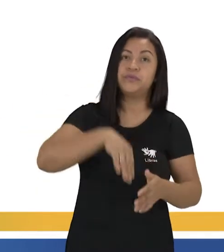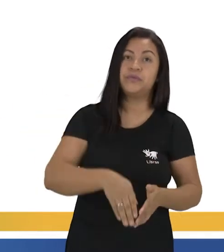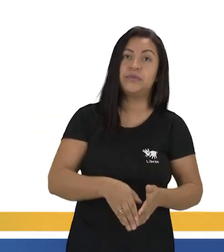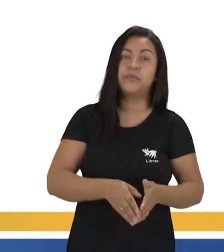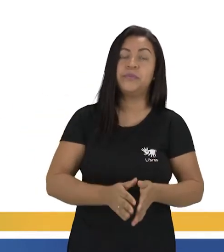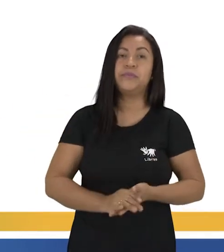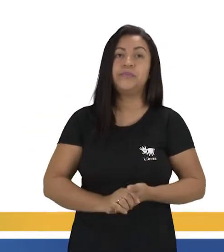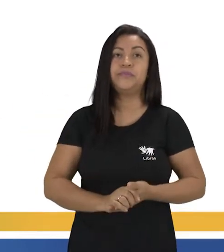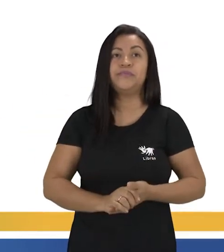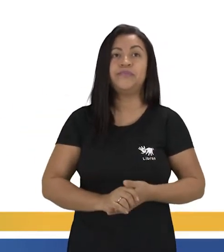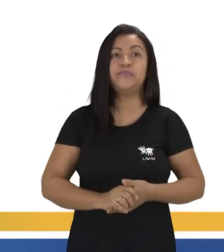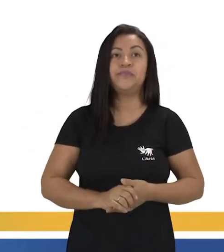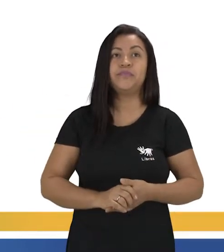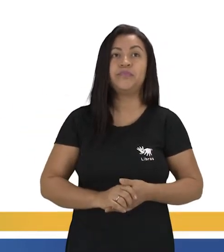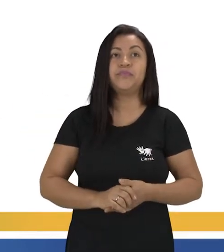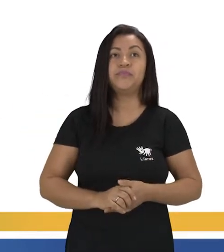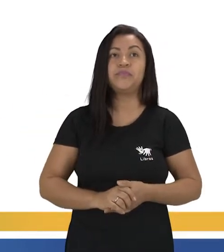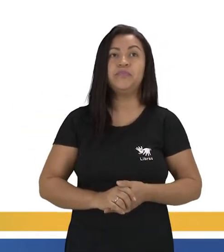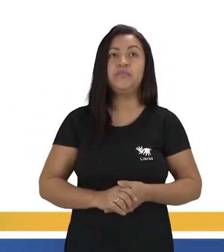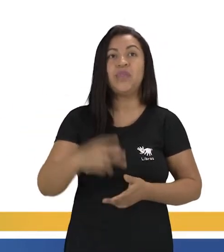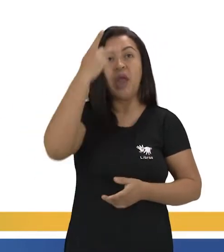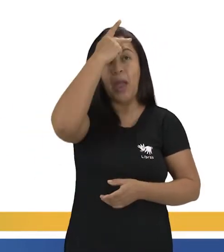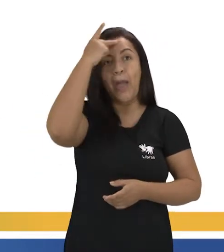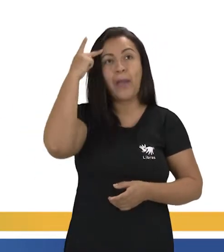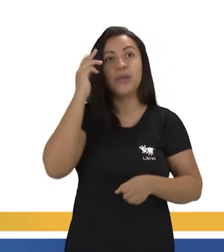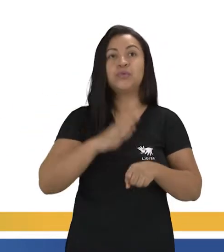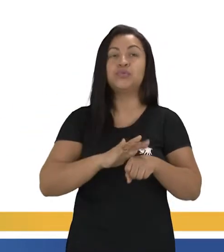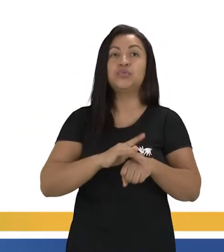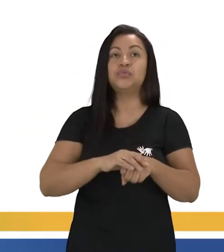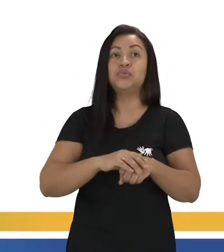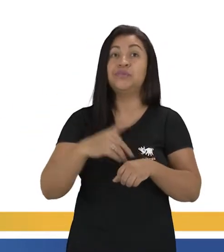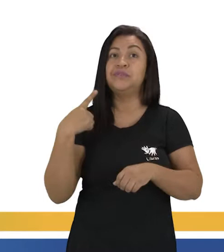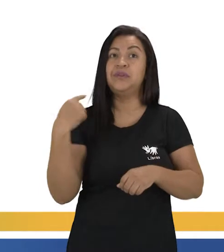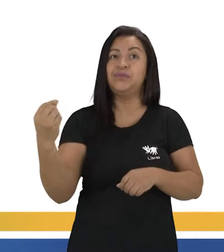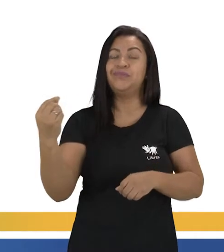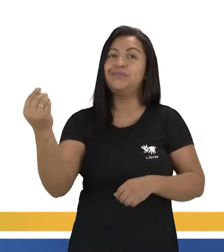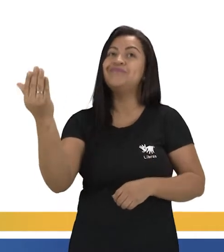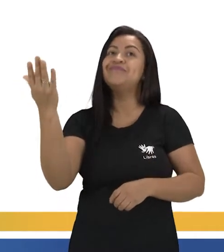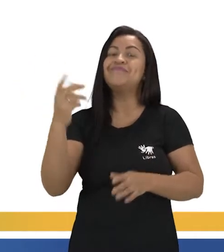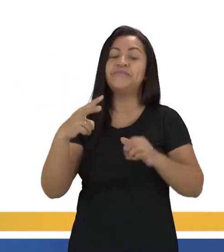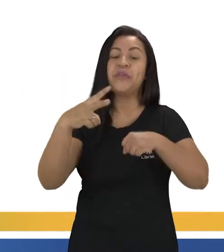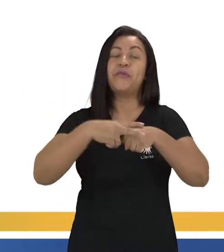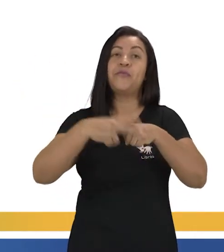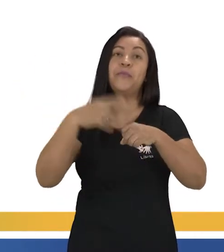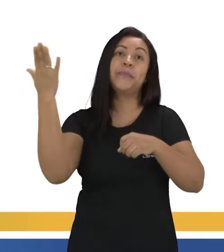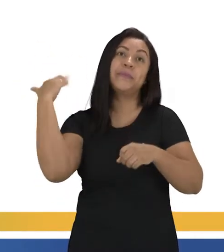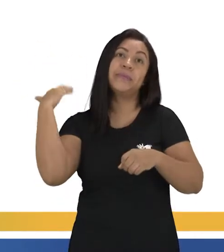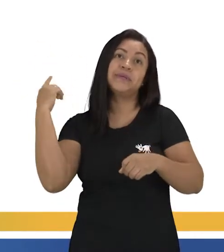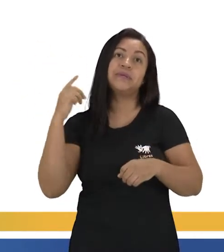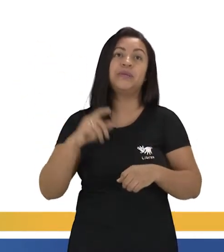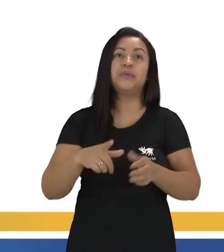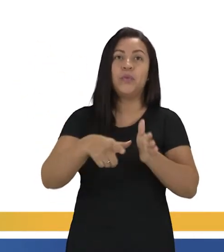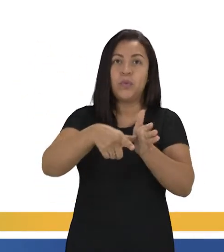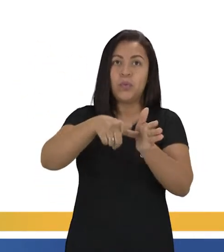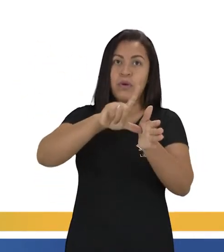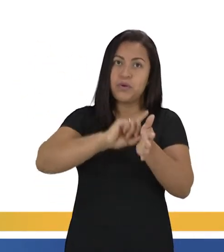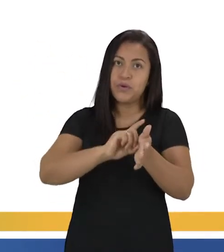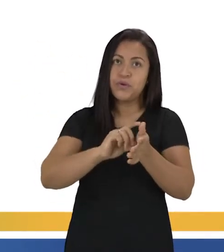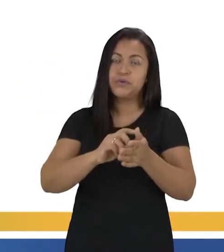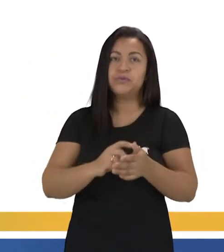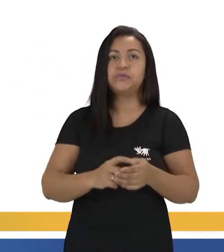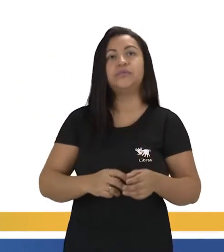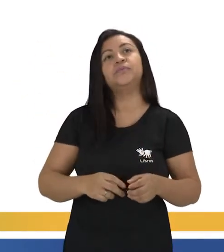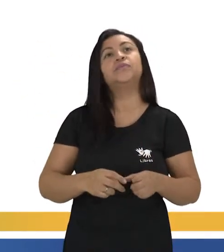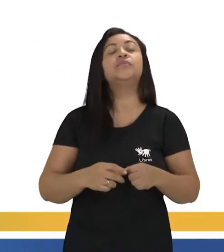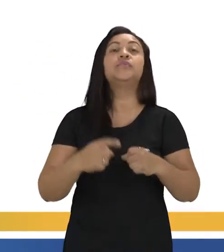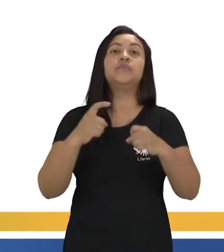O paciente saiu em uma ação no passado, antes o médico chegar é outra ação no passado. O passado,